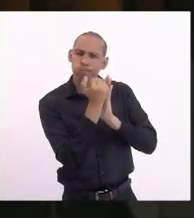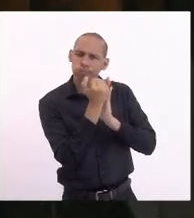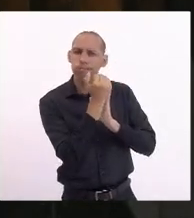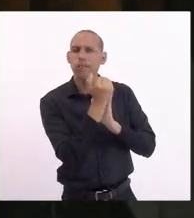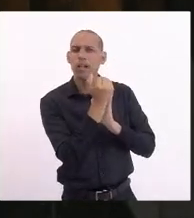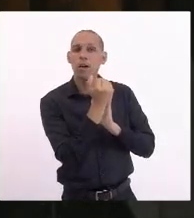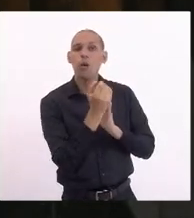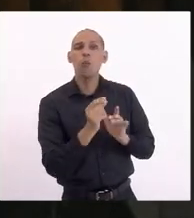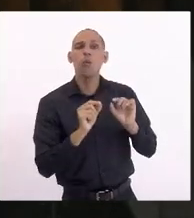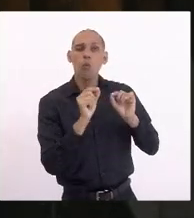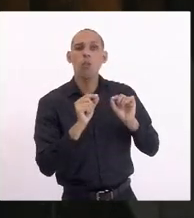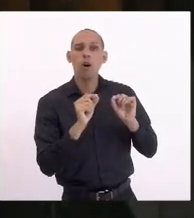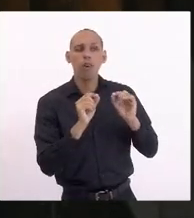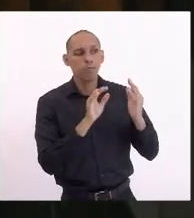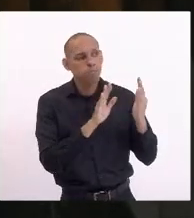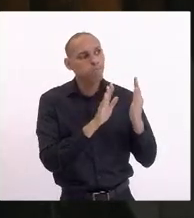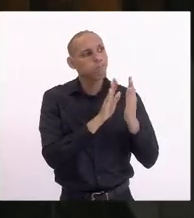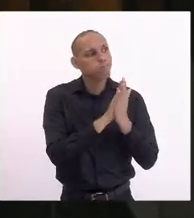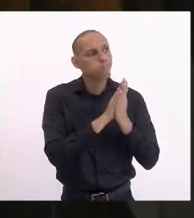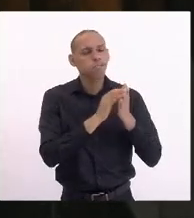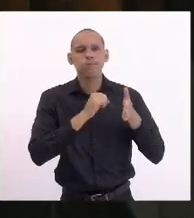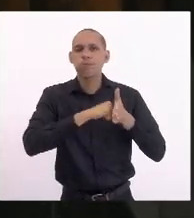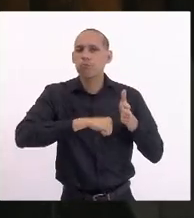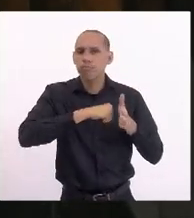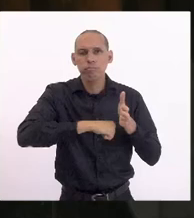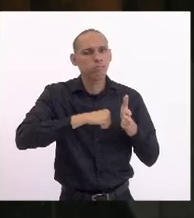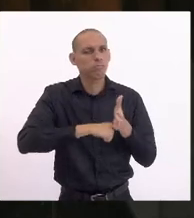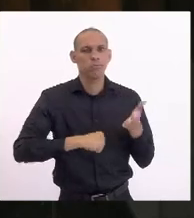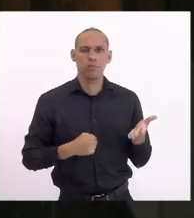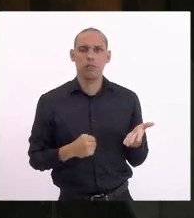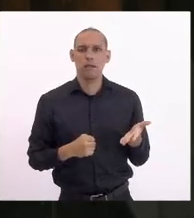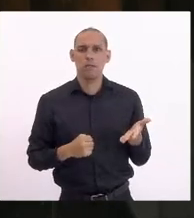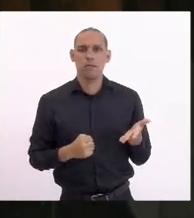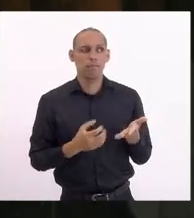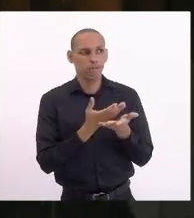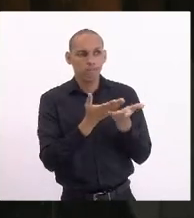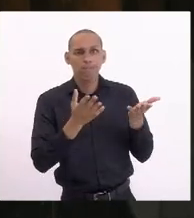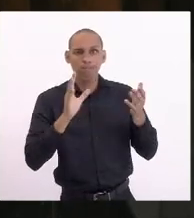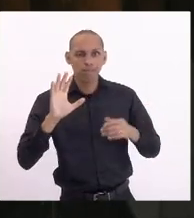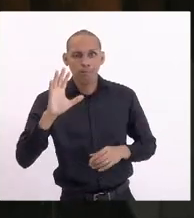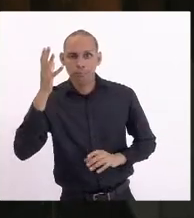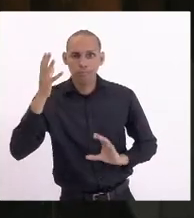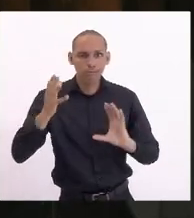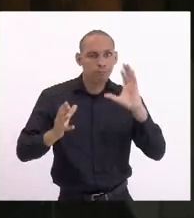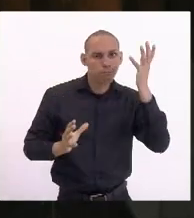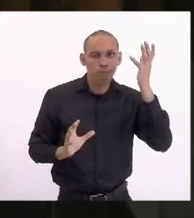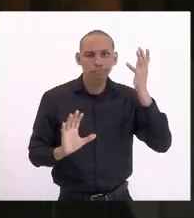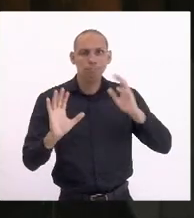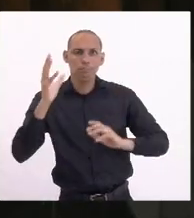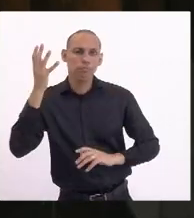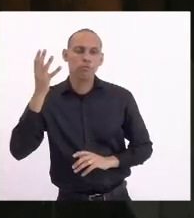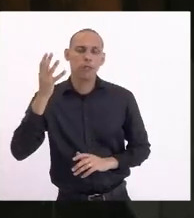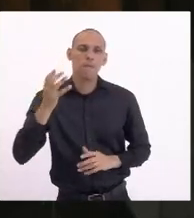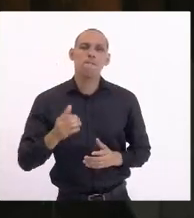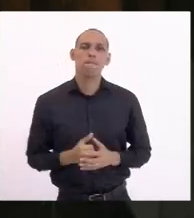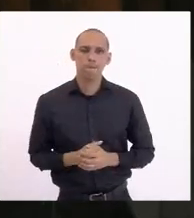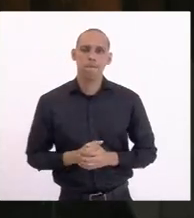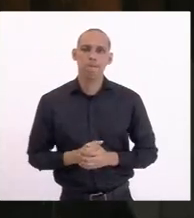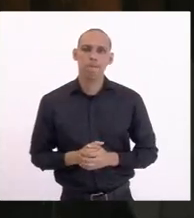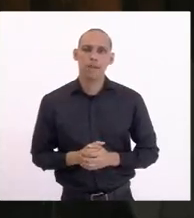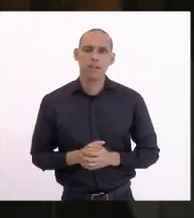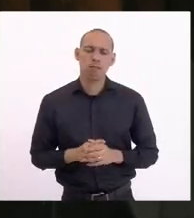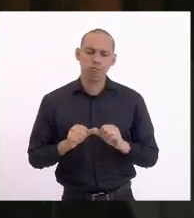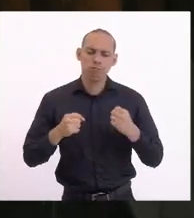para enfrentar, né, esses eventos atmosféricos extremos.